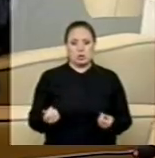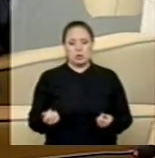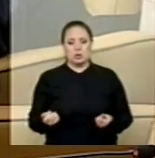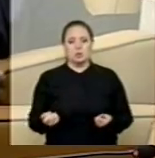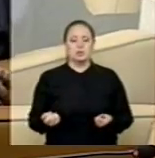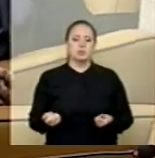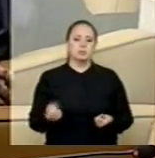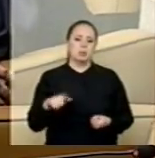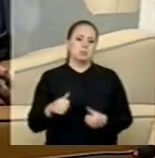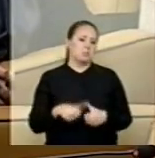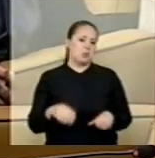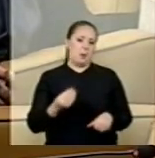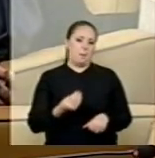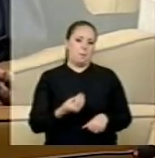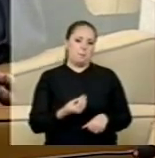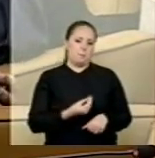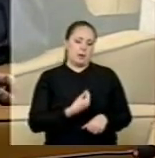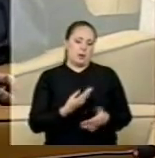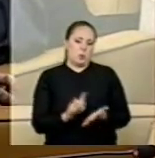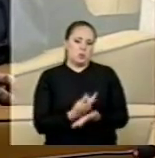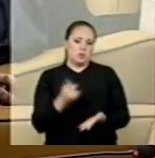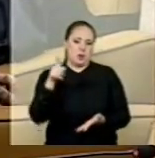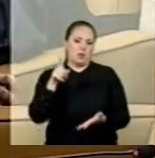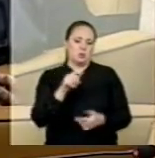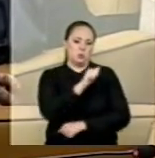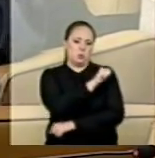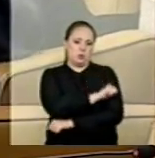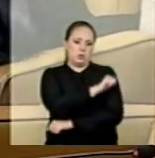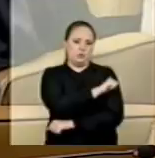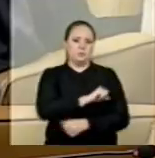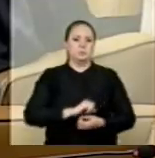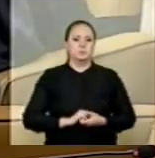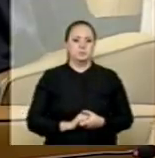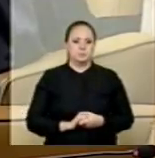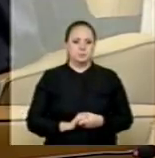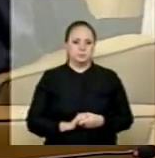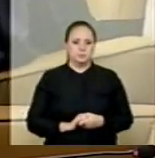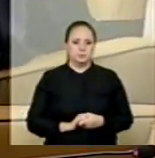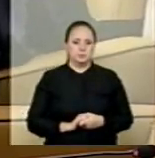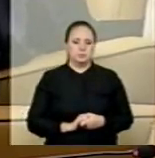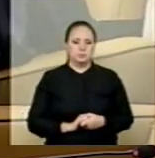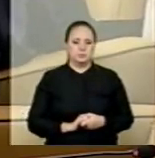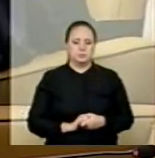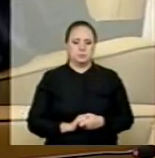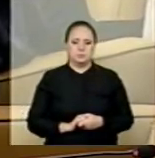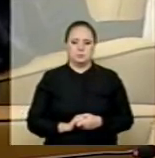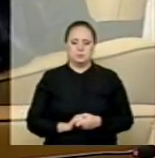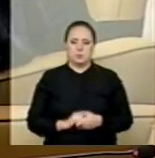se faz presente no Rio de Janeiro. O avanço deve ocorrer por meio do